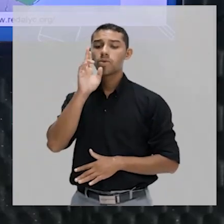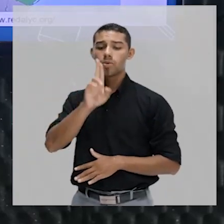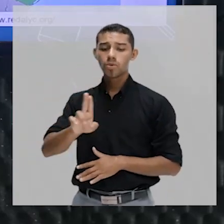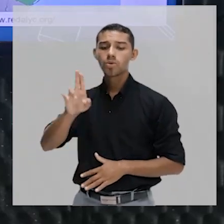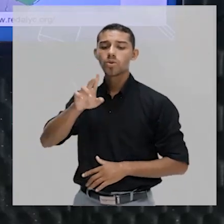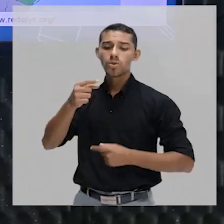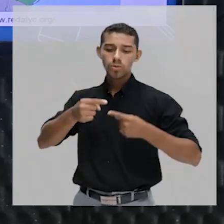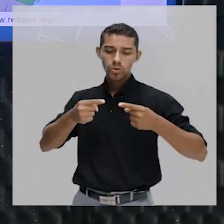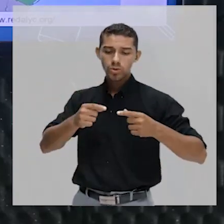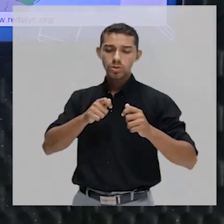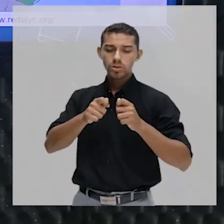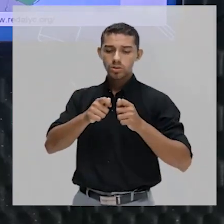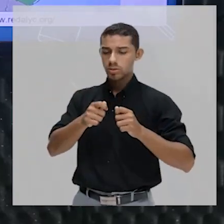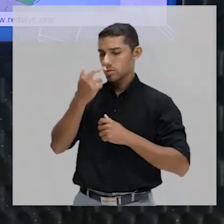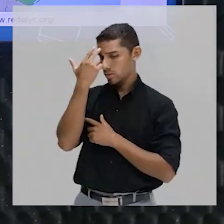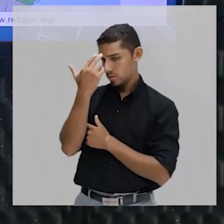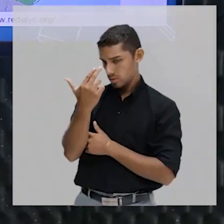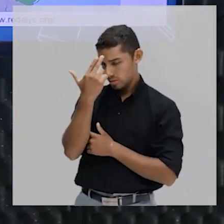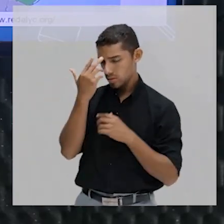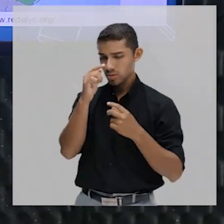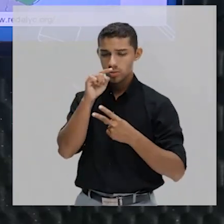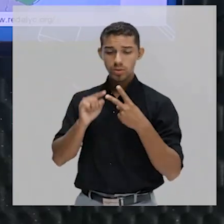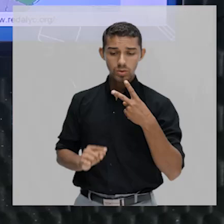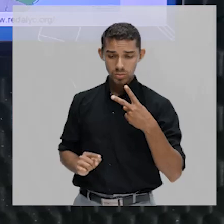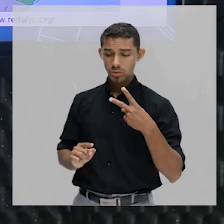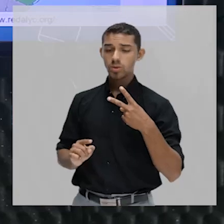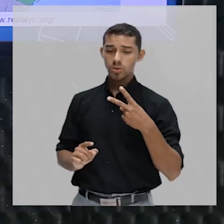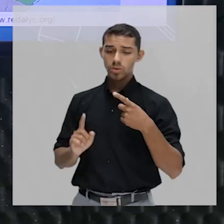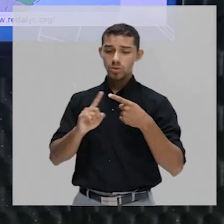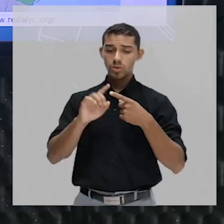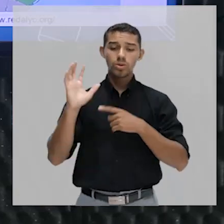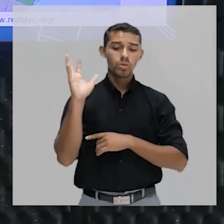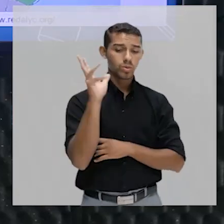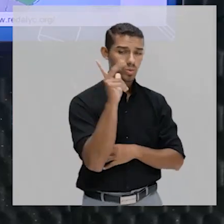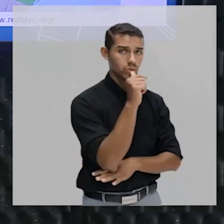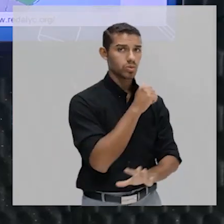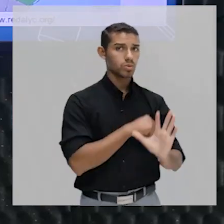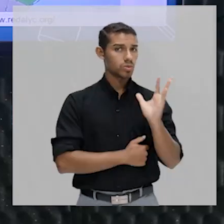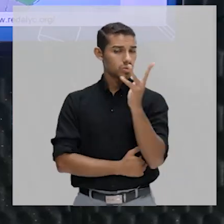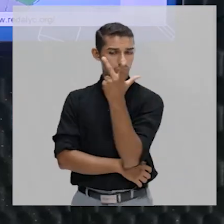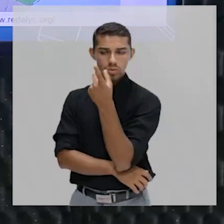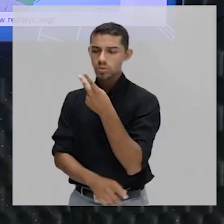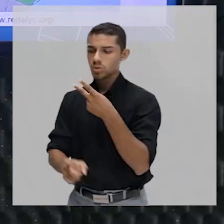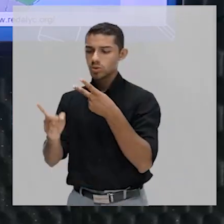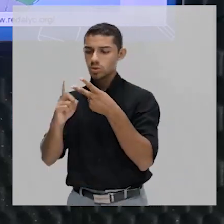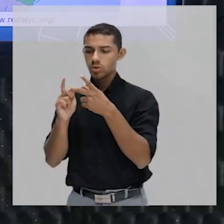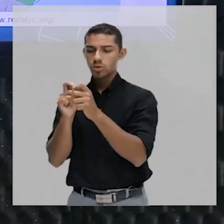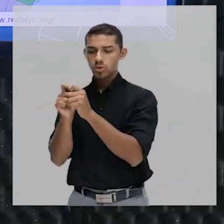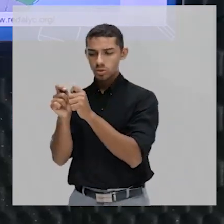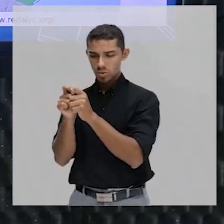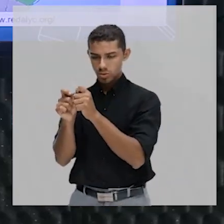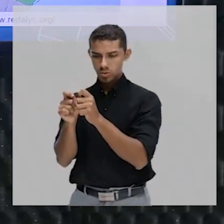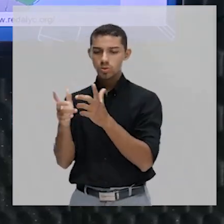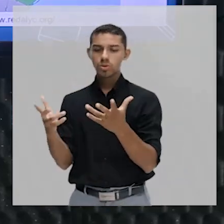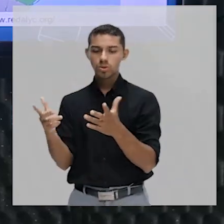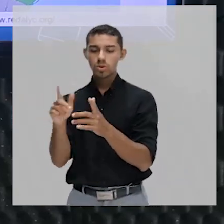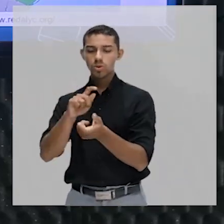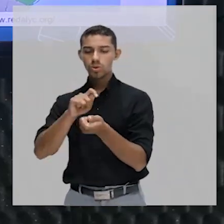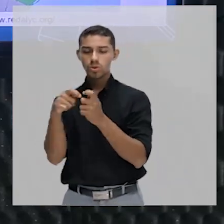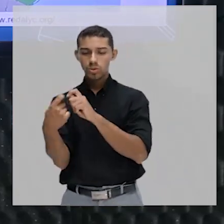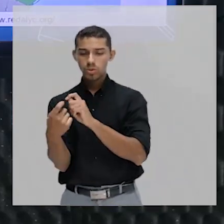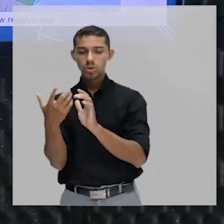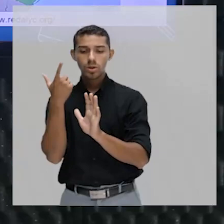ele leva em conta dois aspectos básicos: ambientais, tá certo? E principalmente econômicos, ou seja,